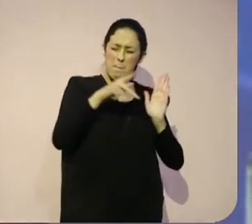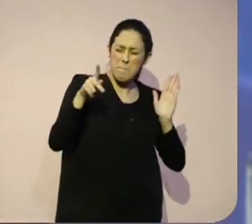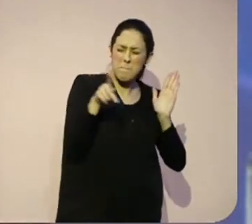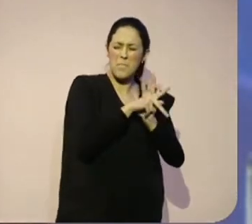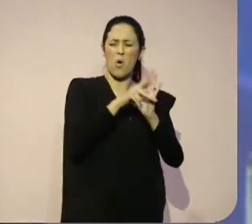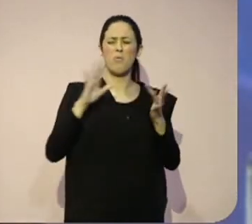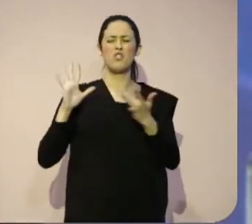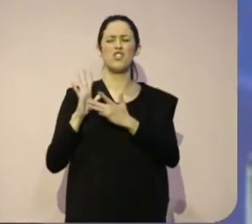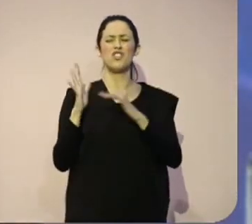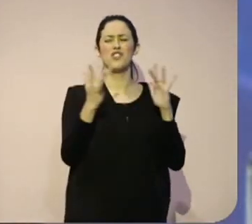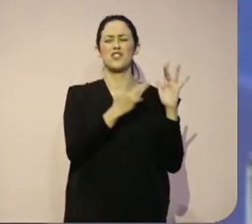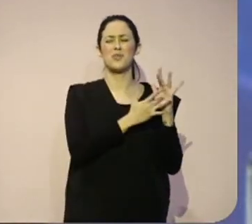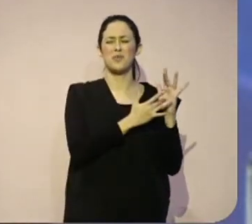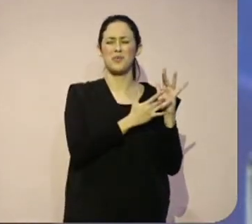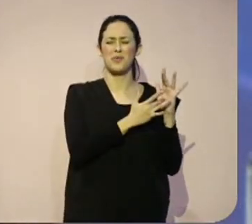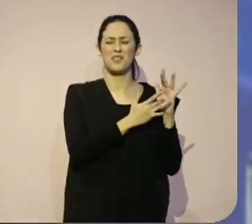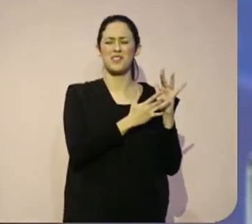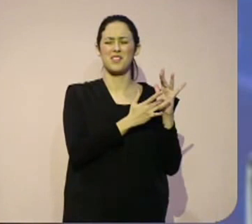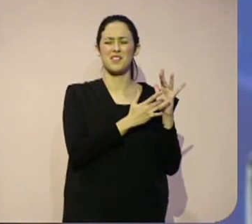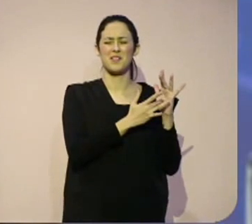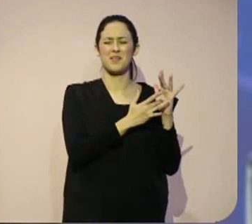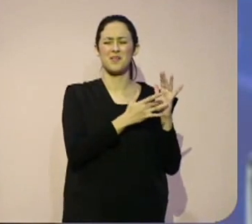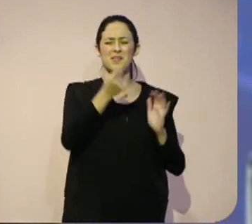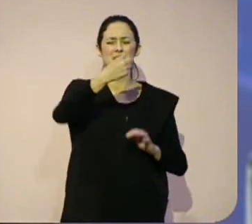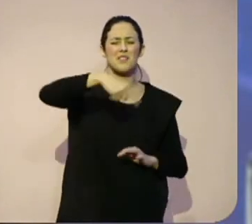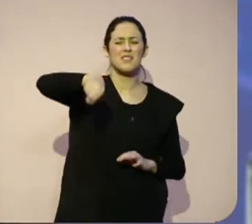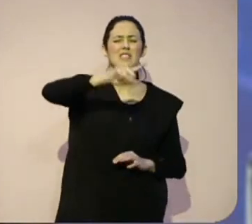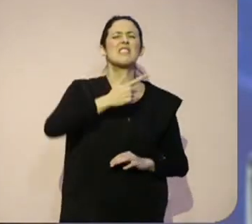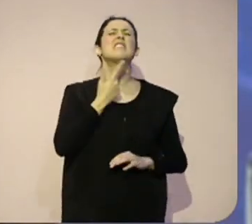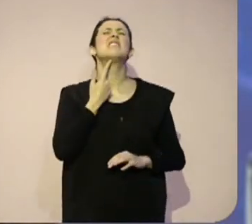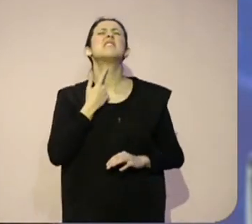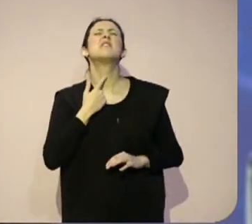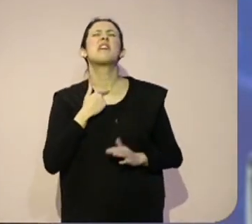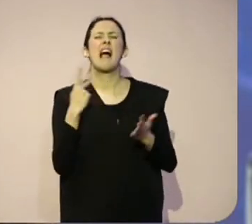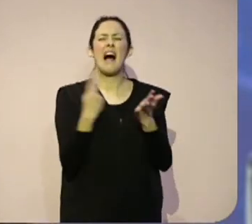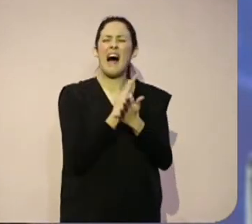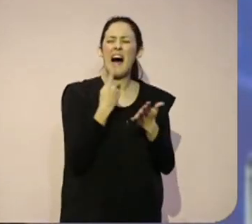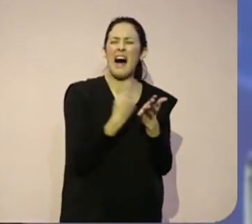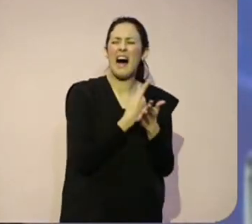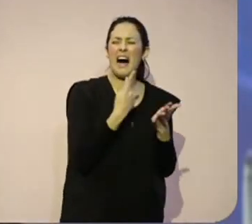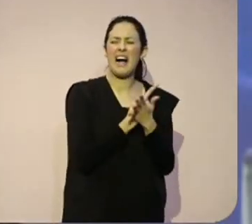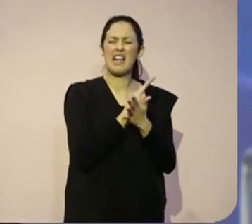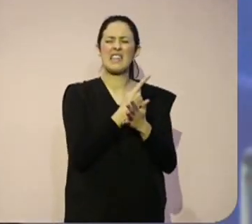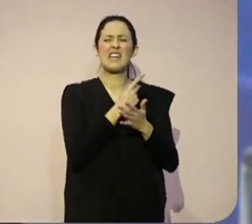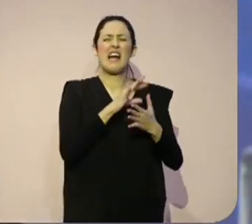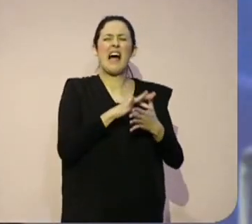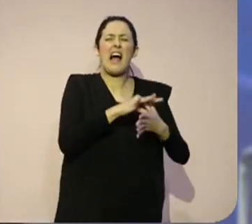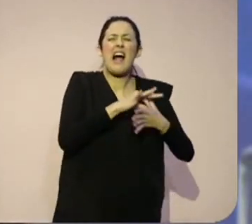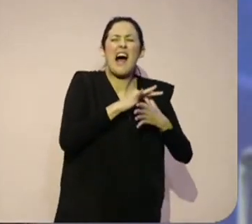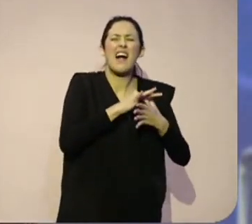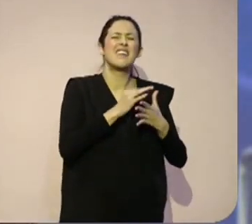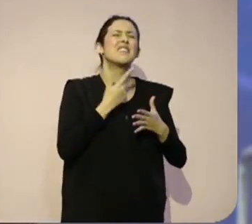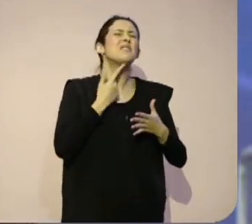Jesus, e que todos os maus desejos que às vezes atrapalham a